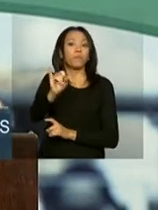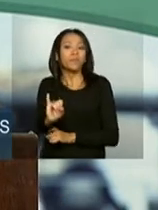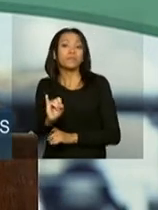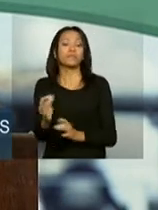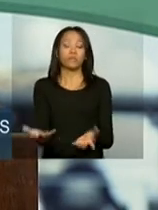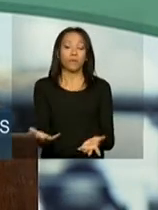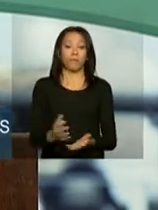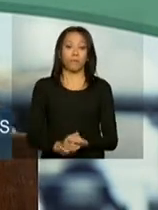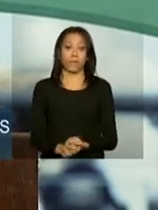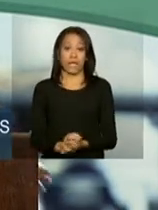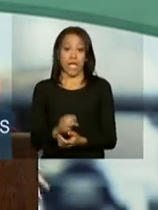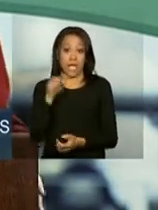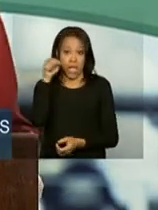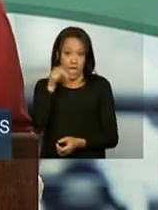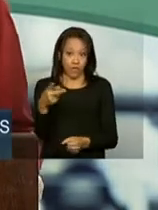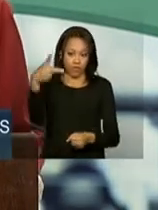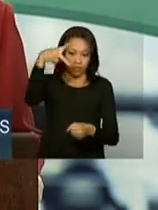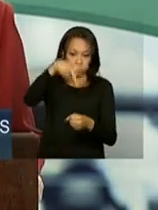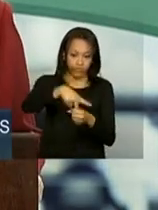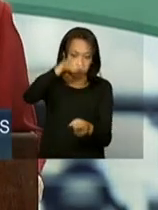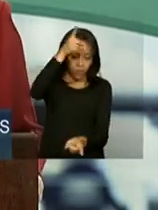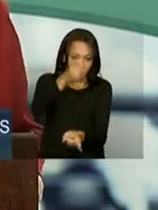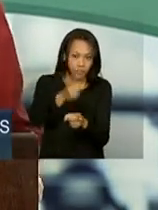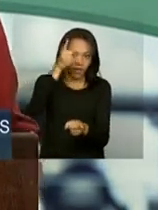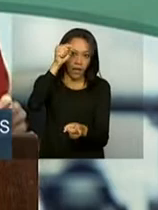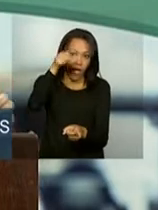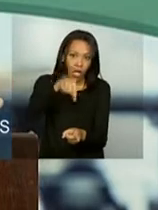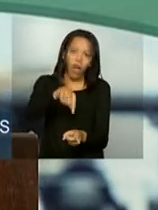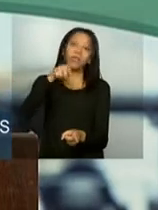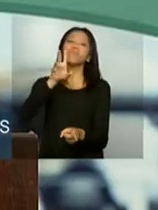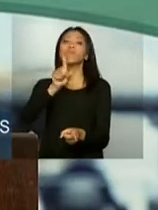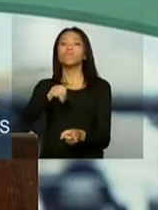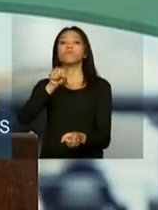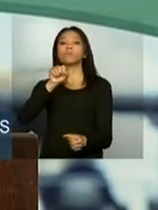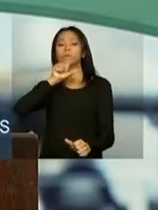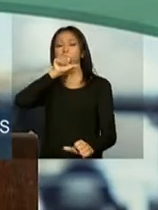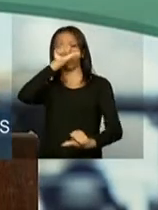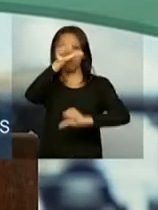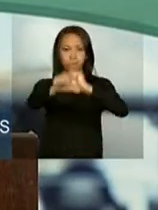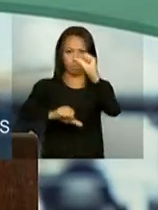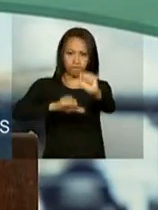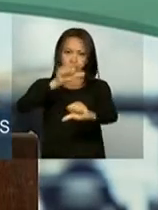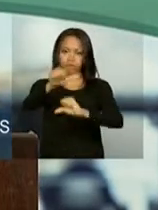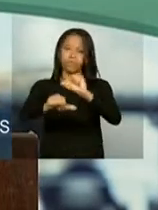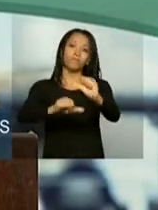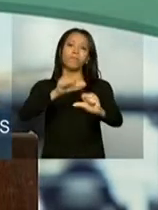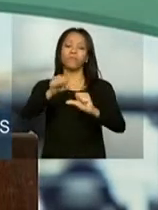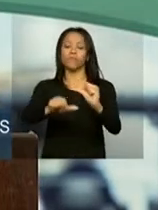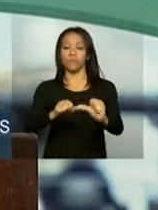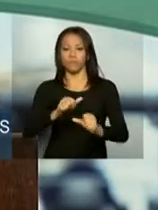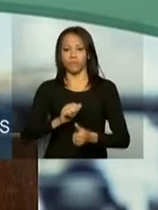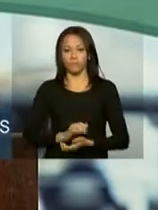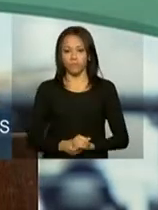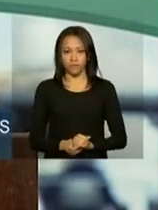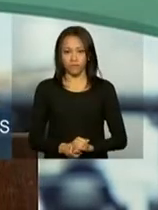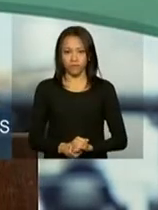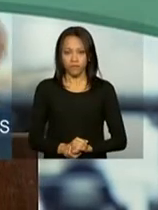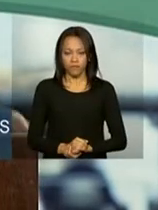E ele faz parte de uma mudança na forma